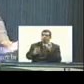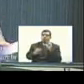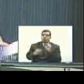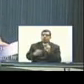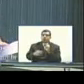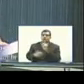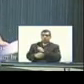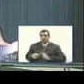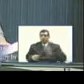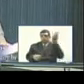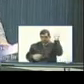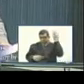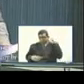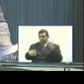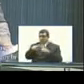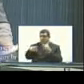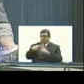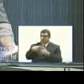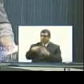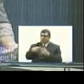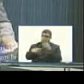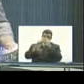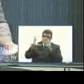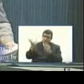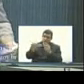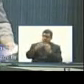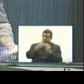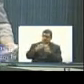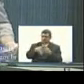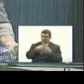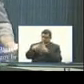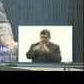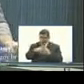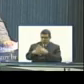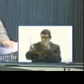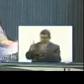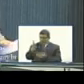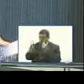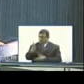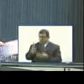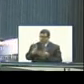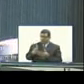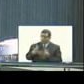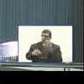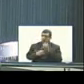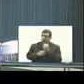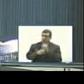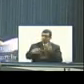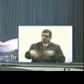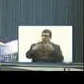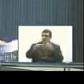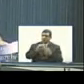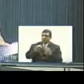o passado porque no passado apesar de todos os escândalos de desperdício de gasto de superfaturamento de obra